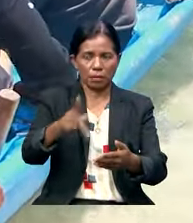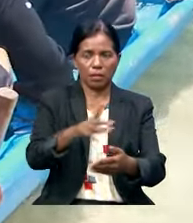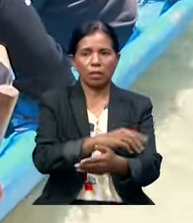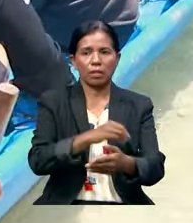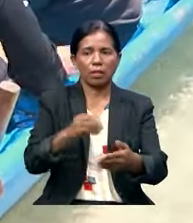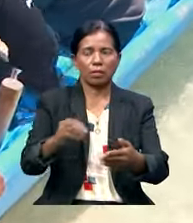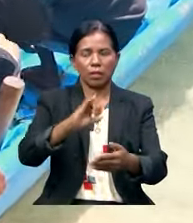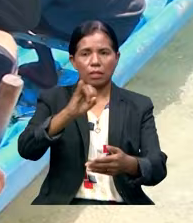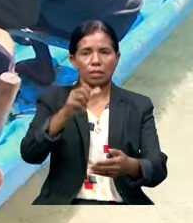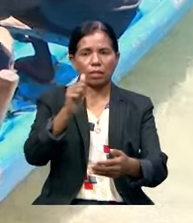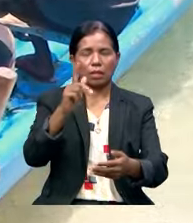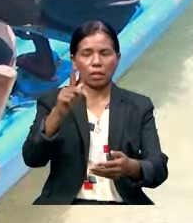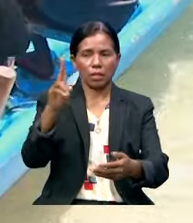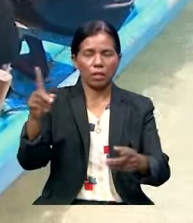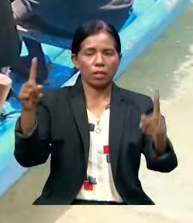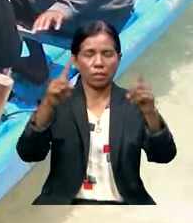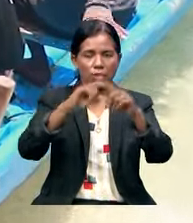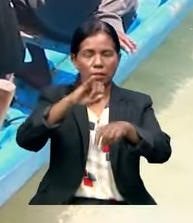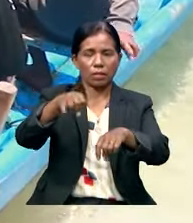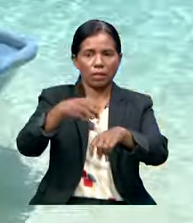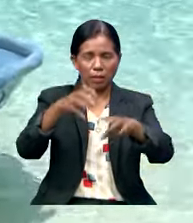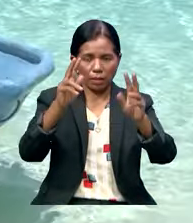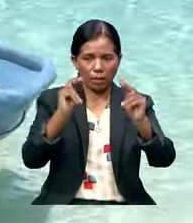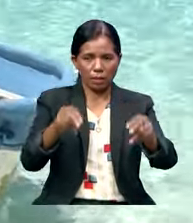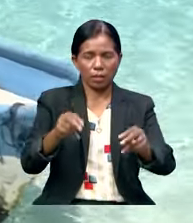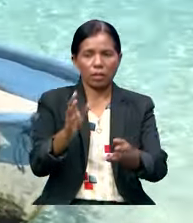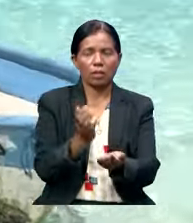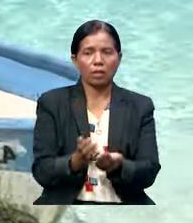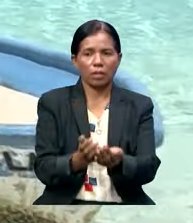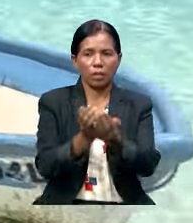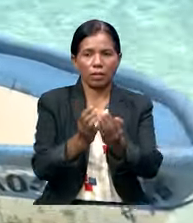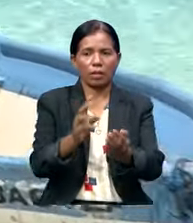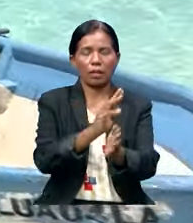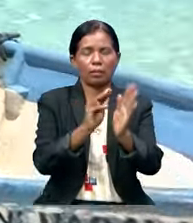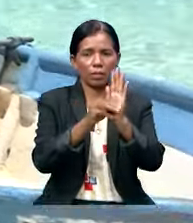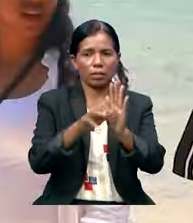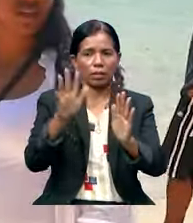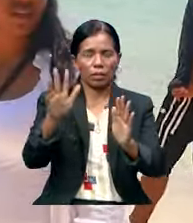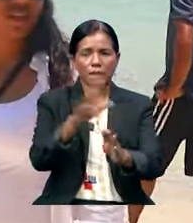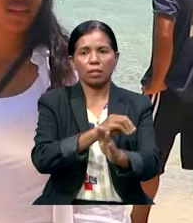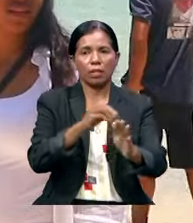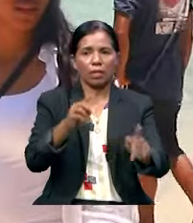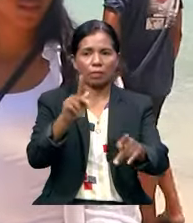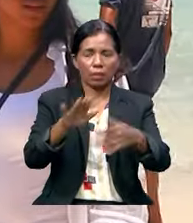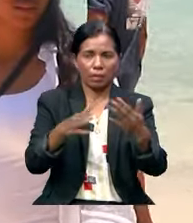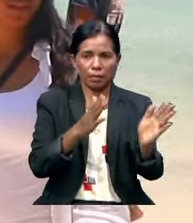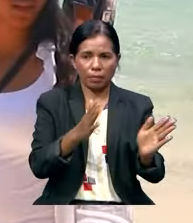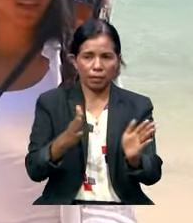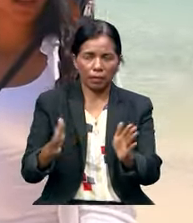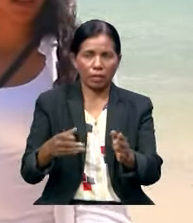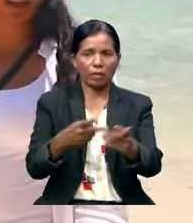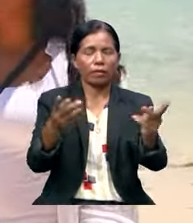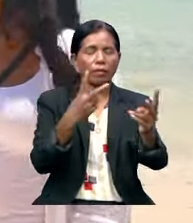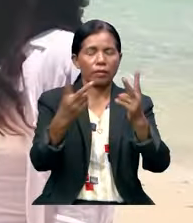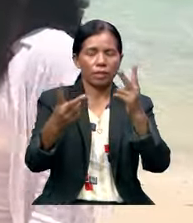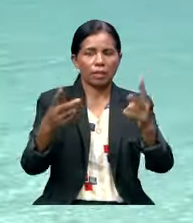Maquilha Zaco. A Tutu e a Ilha Zaco precisa sair aqui quase minuto lima resin, nebe pescador Sira prepara para visitante Sira